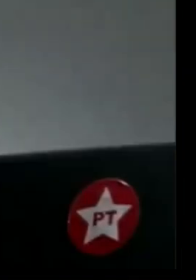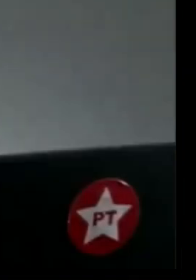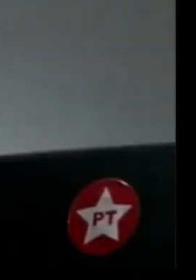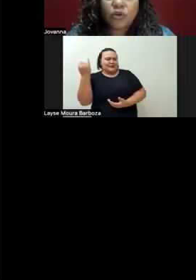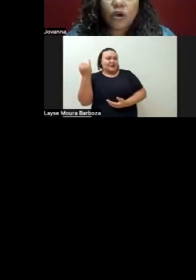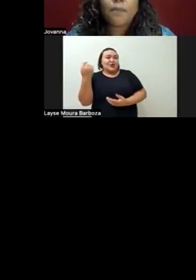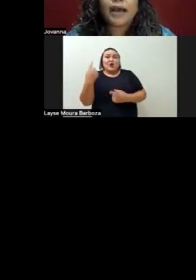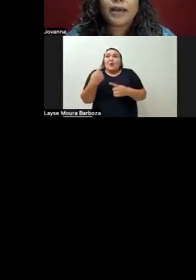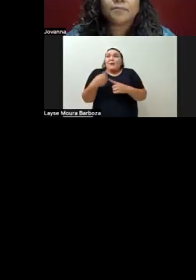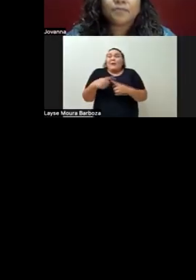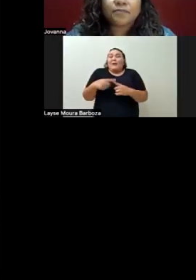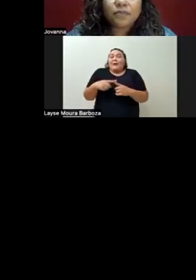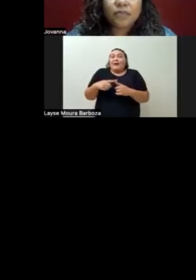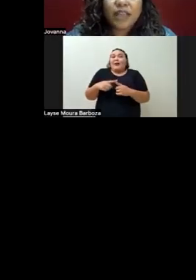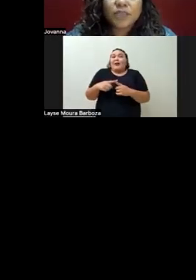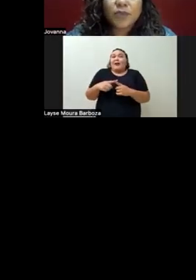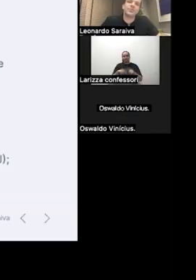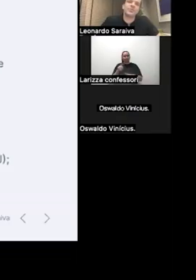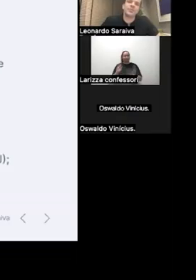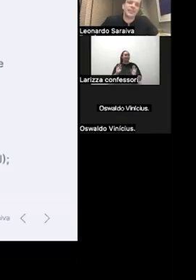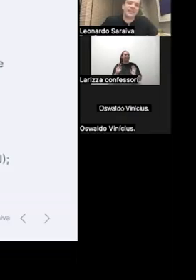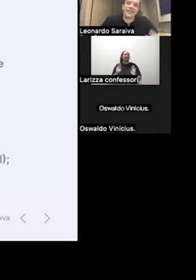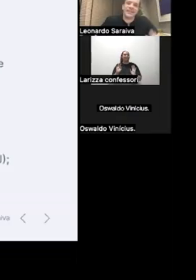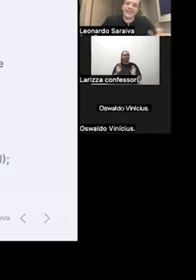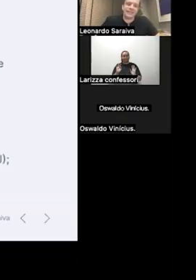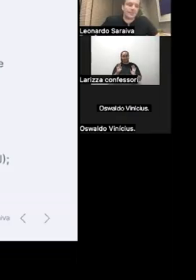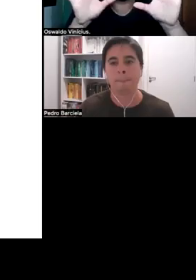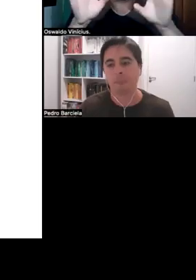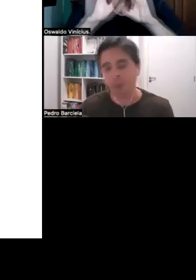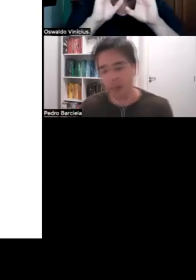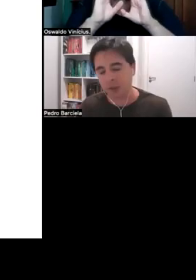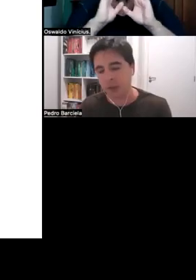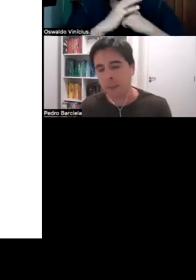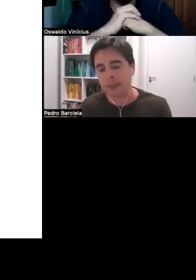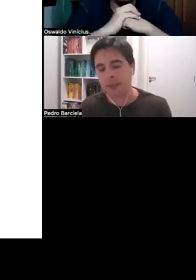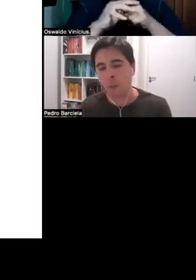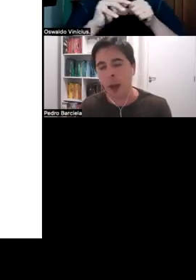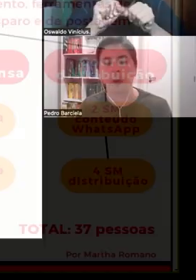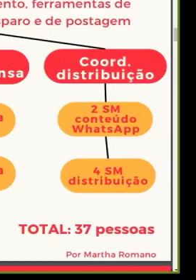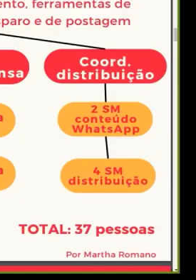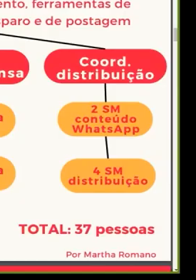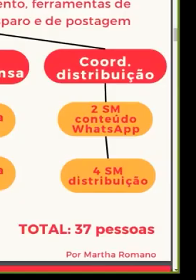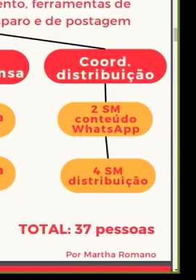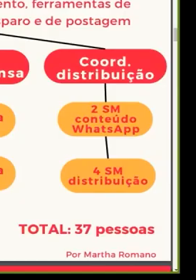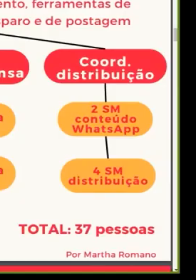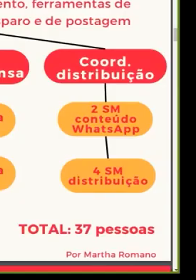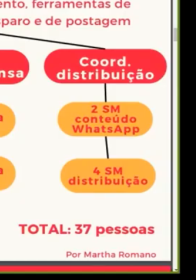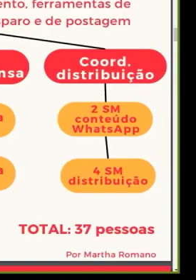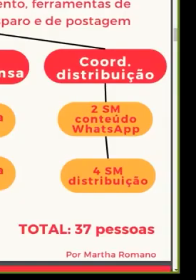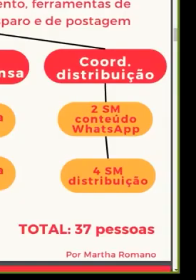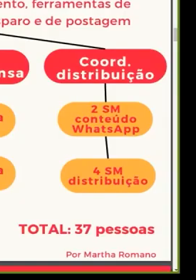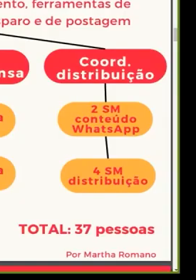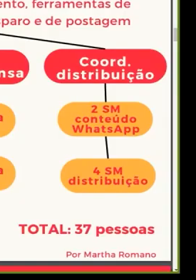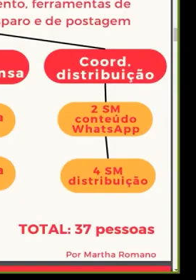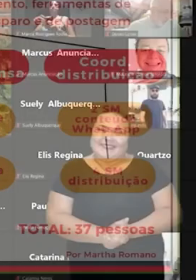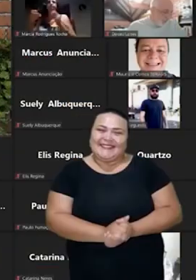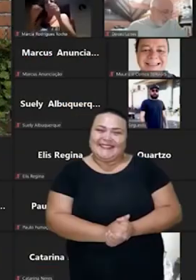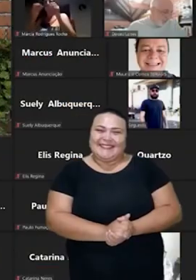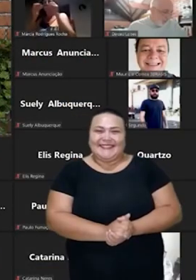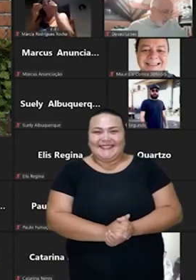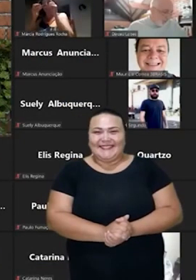aqui grandes nomes da comunicação política. Essa jornada começou em 2023, em grande estilo.